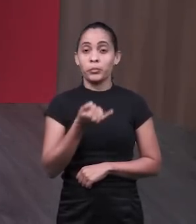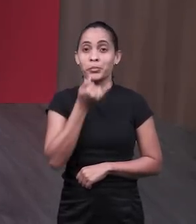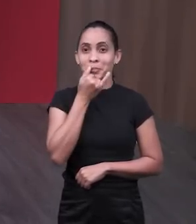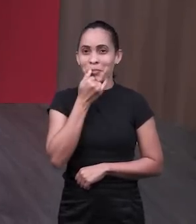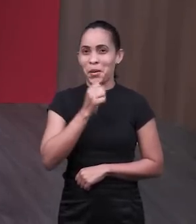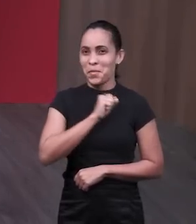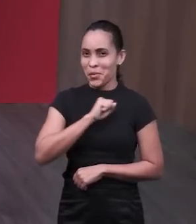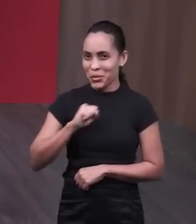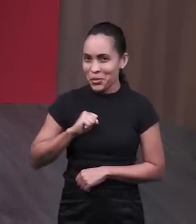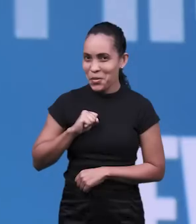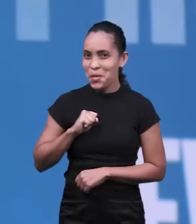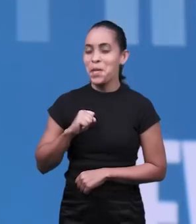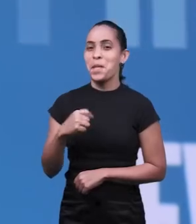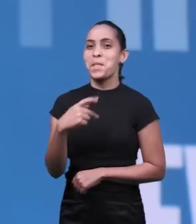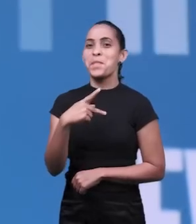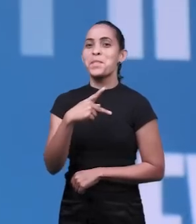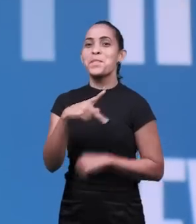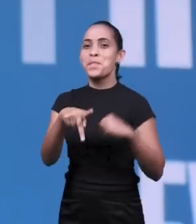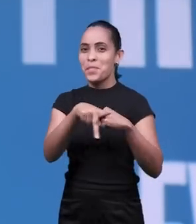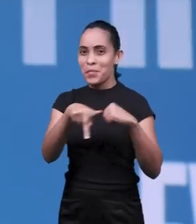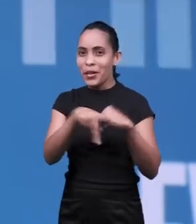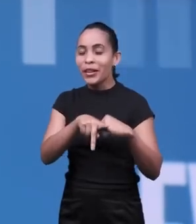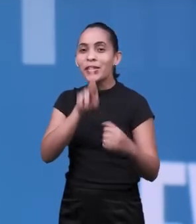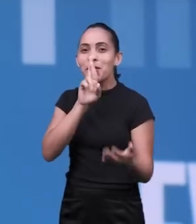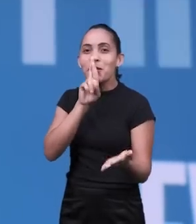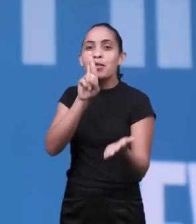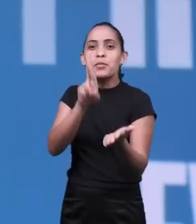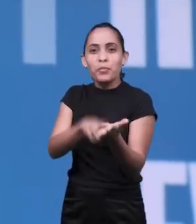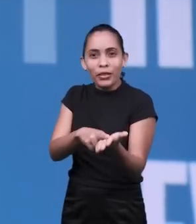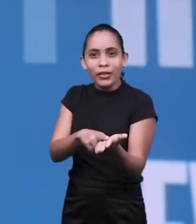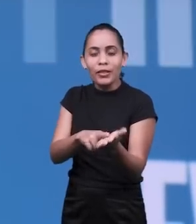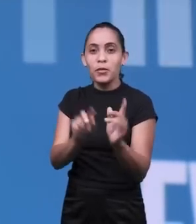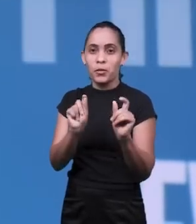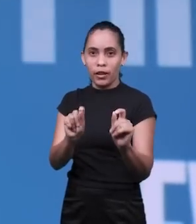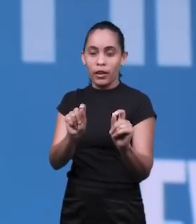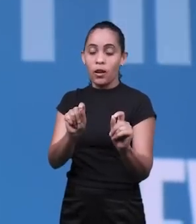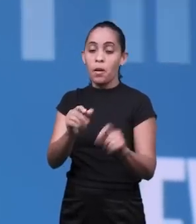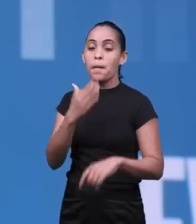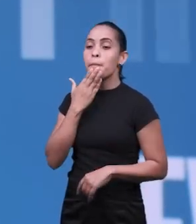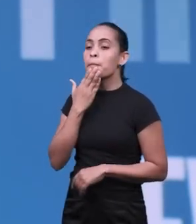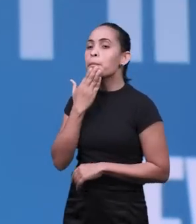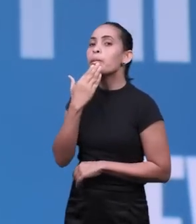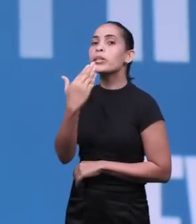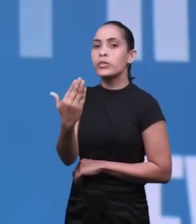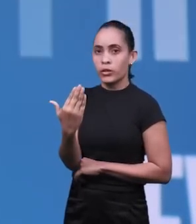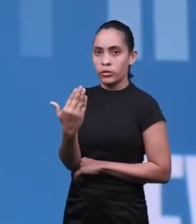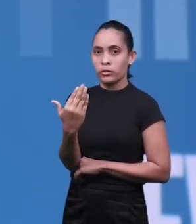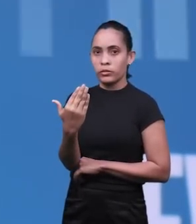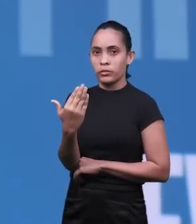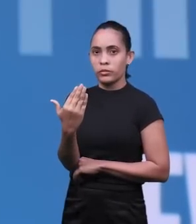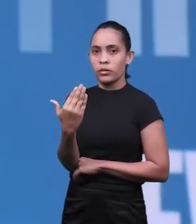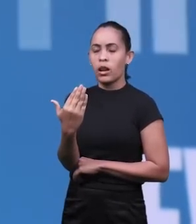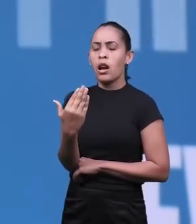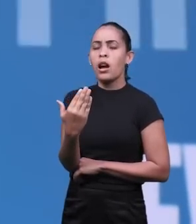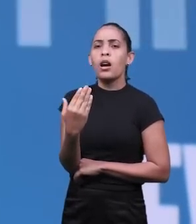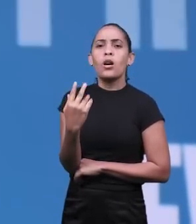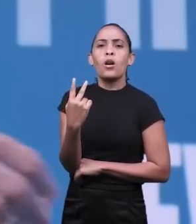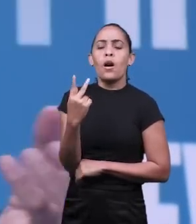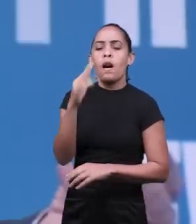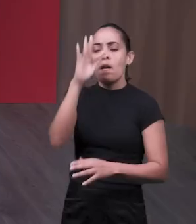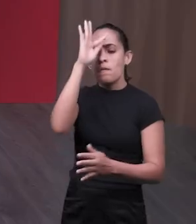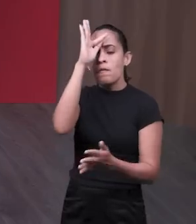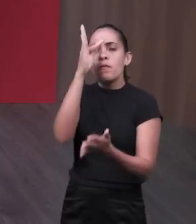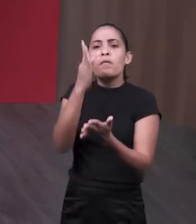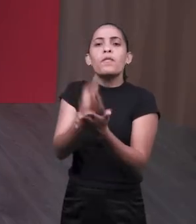Pedro. Com mansidão, responder quando alguém vos pedir qual é a razão da vossa fé. Por